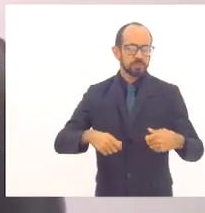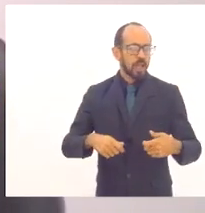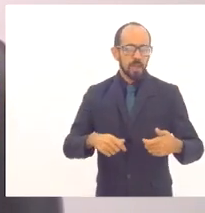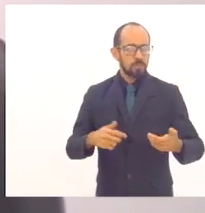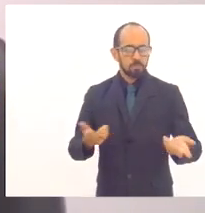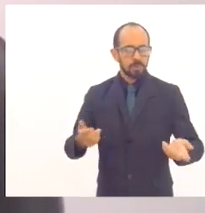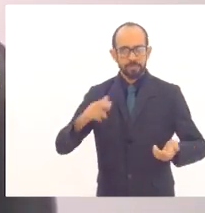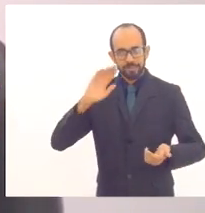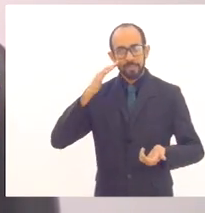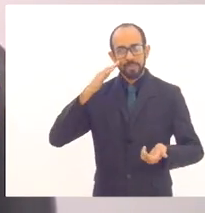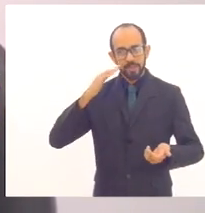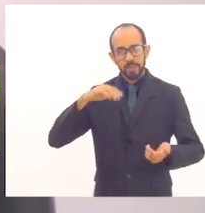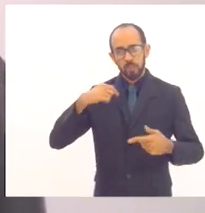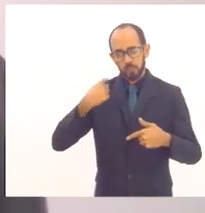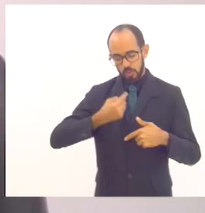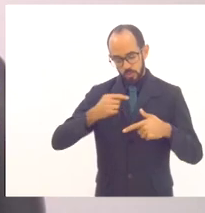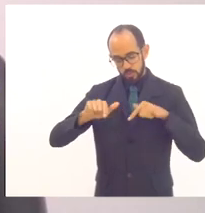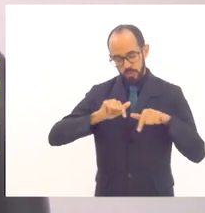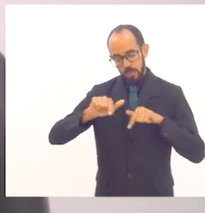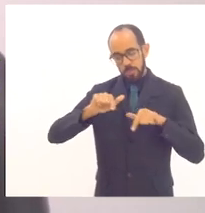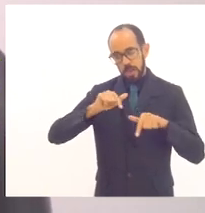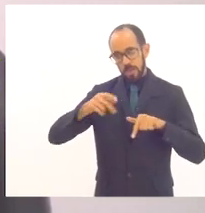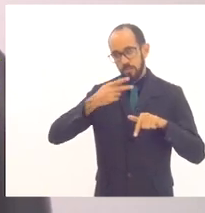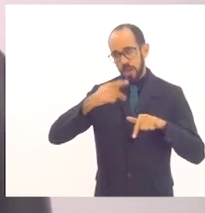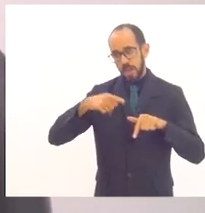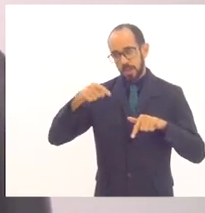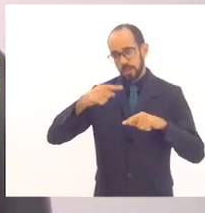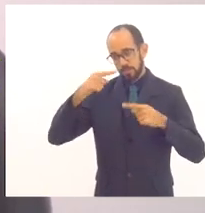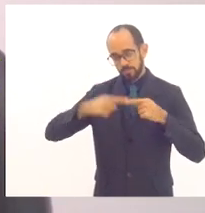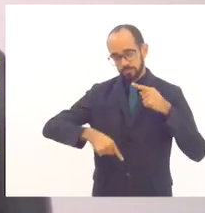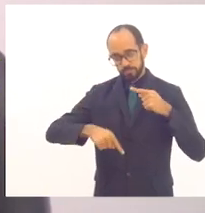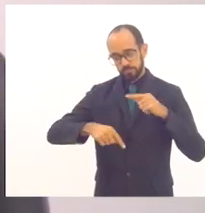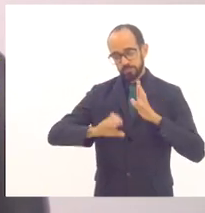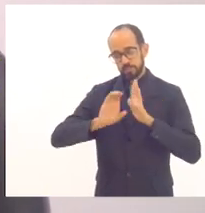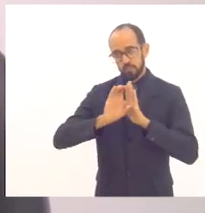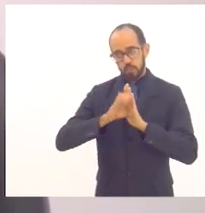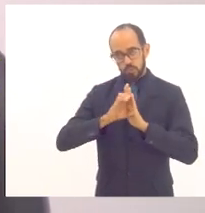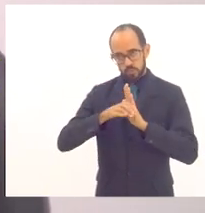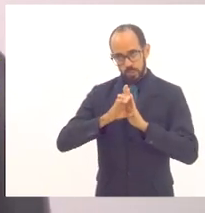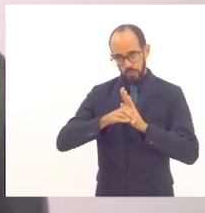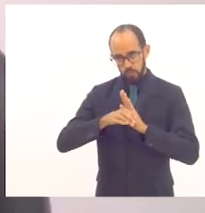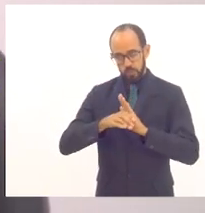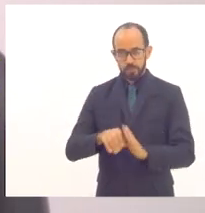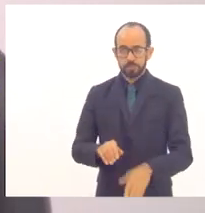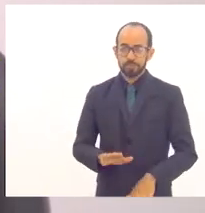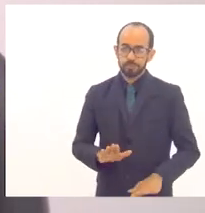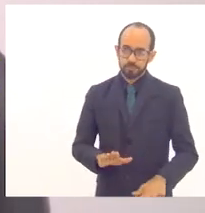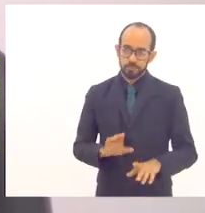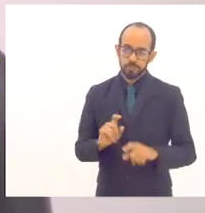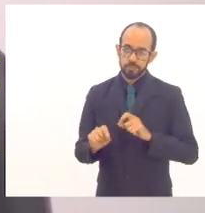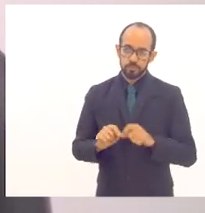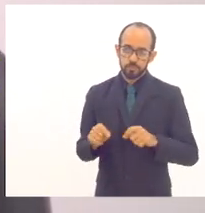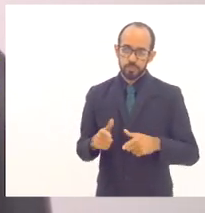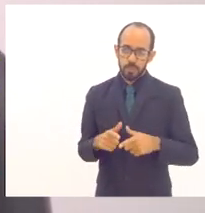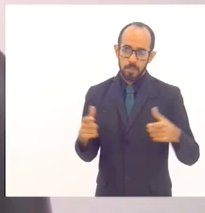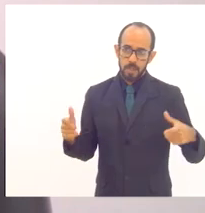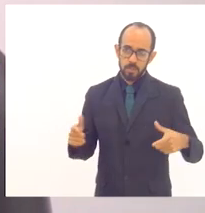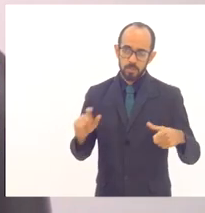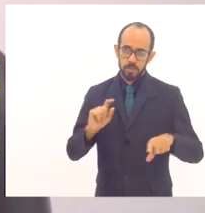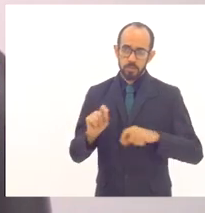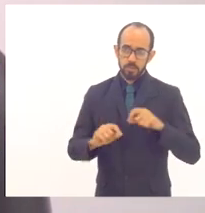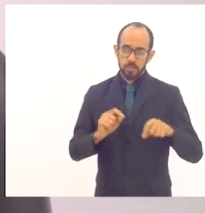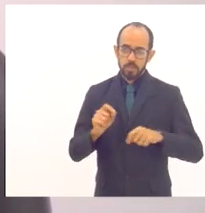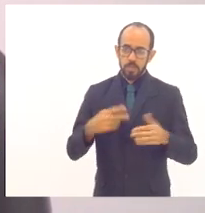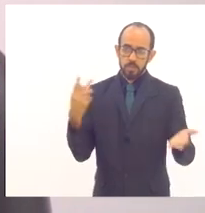nosso trabalho como INEPAC é dizer, olha, está equivocado conceitualmente. Mas a maioria das vezes ocorrem